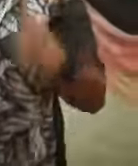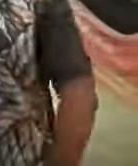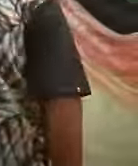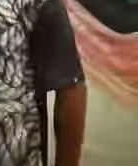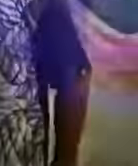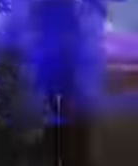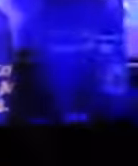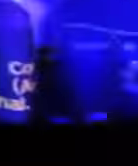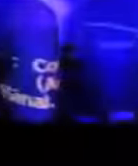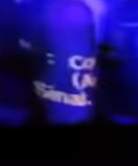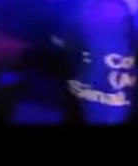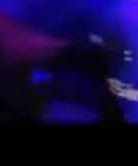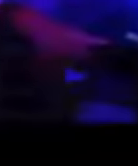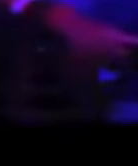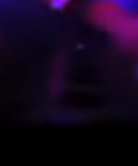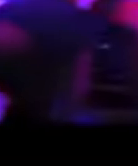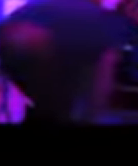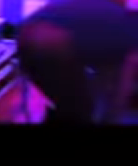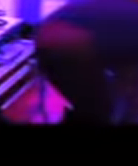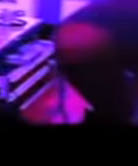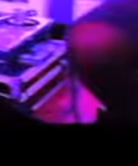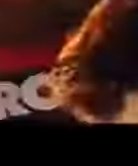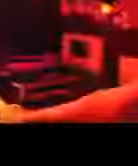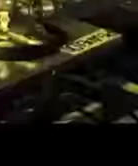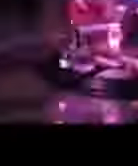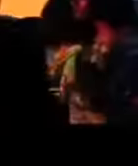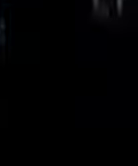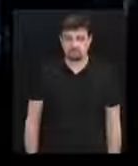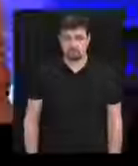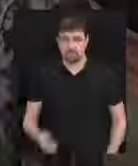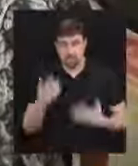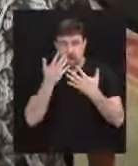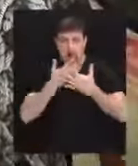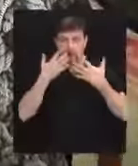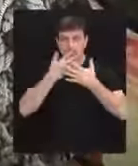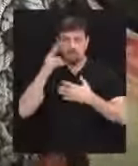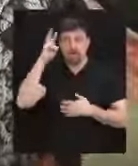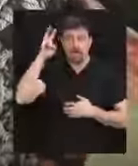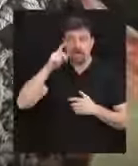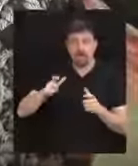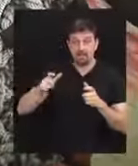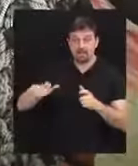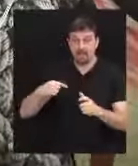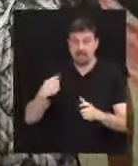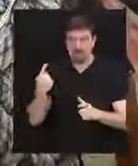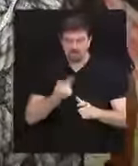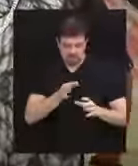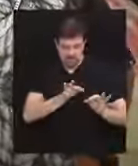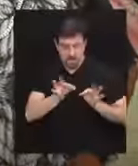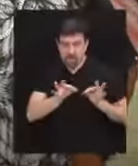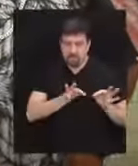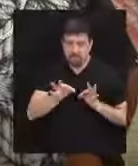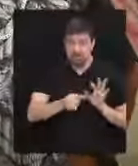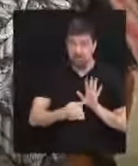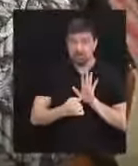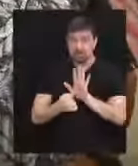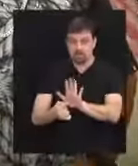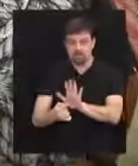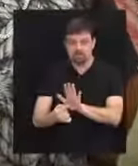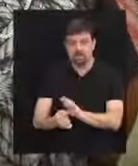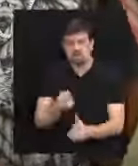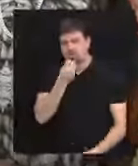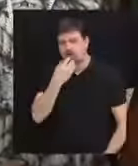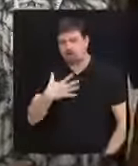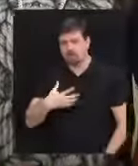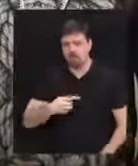ver, vem, aqui é o Cafezinho. E é mais ou menos assim, música tema do bairro que a gente fez de coração, pra mostrar